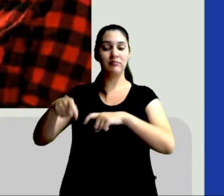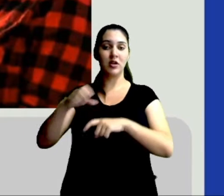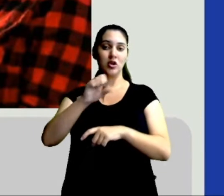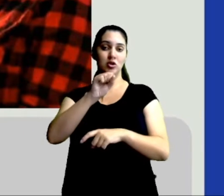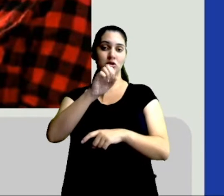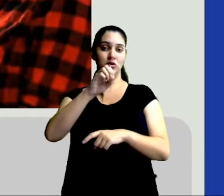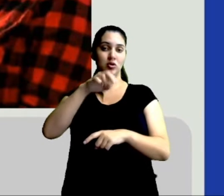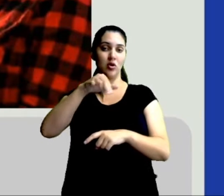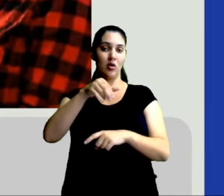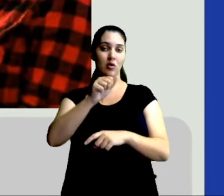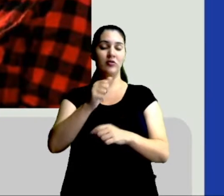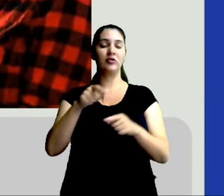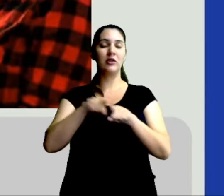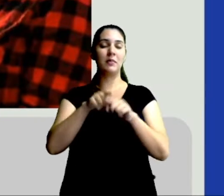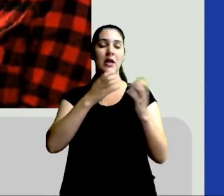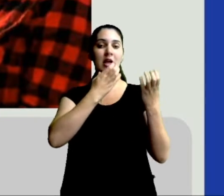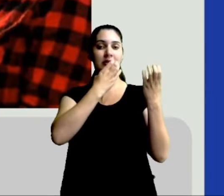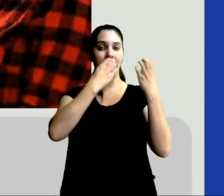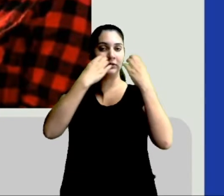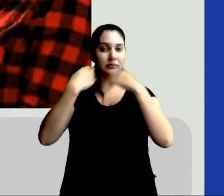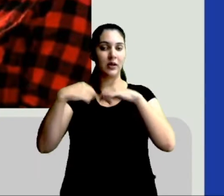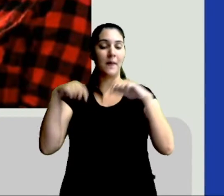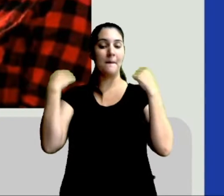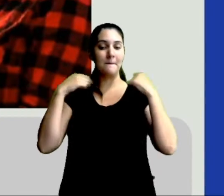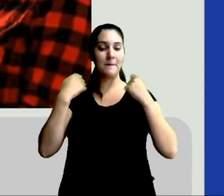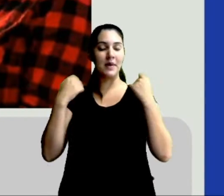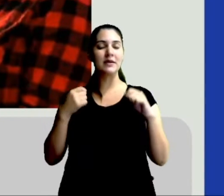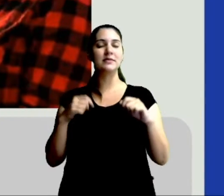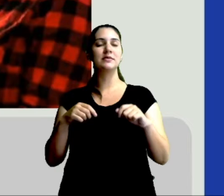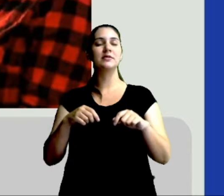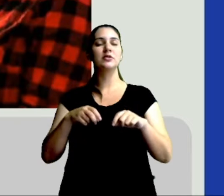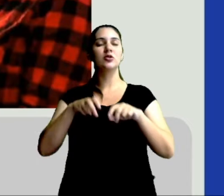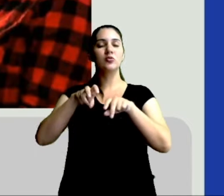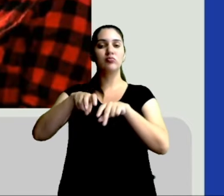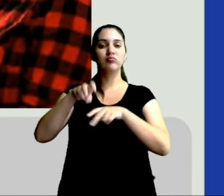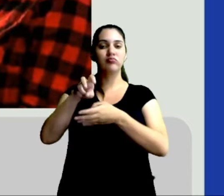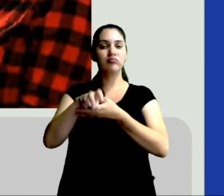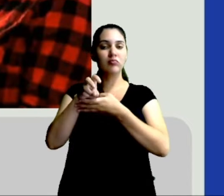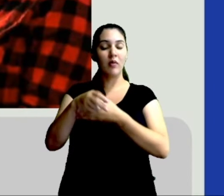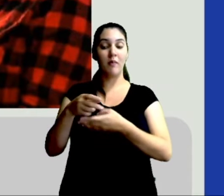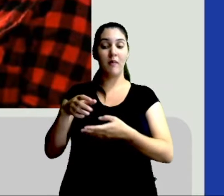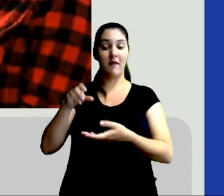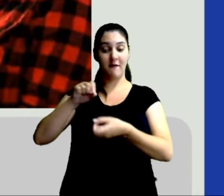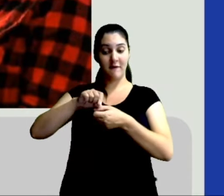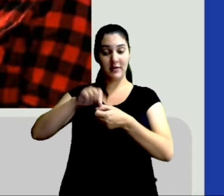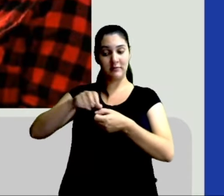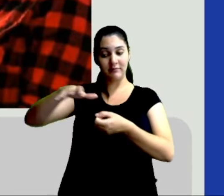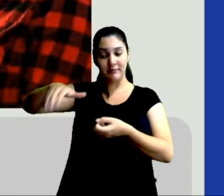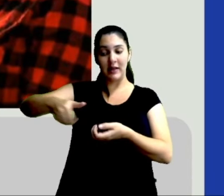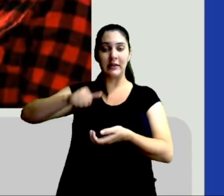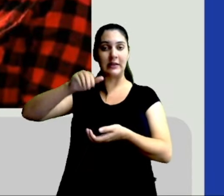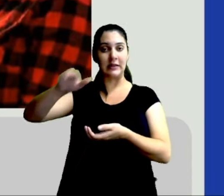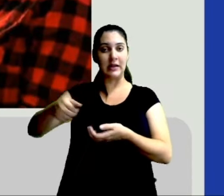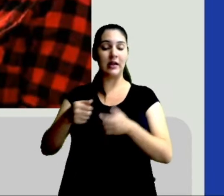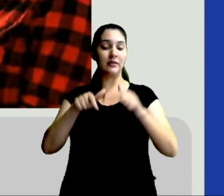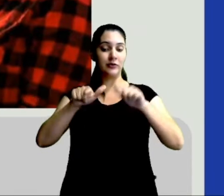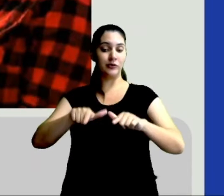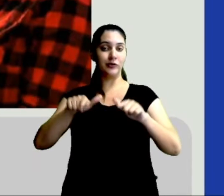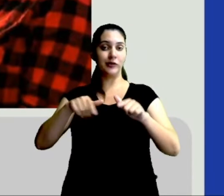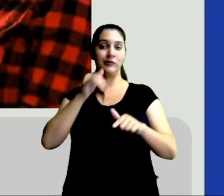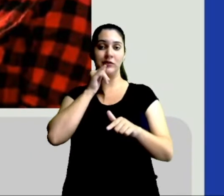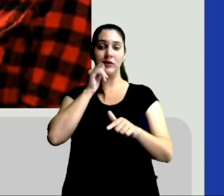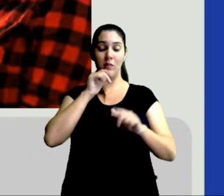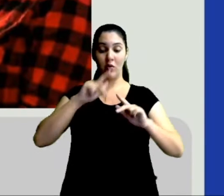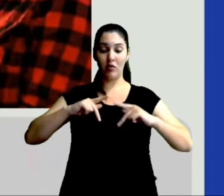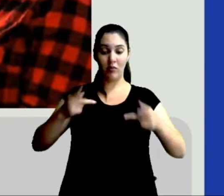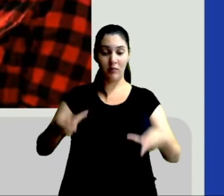milho e precisam daquelas máquinas, né? Para realizarem a colheita dessa lavoura, né? Ou seja, os seres